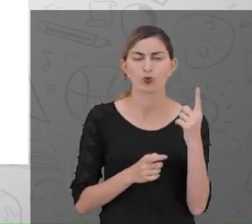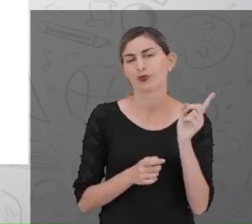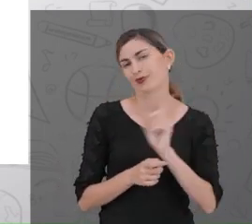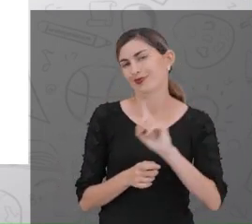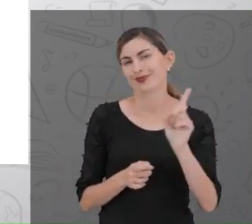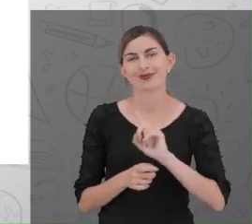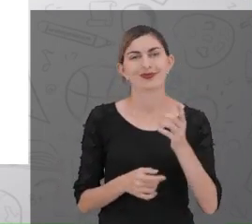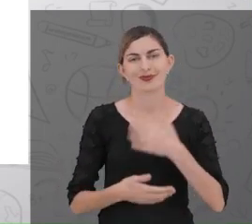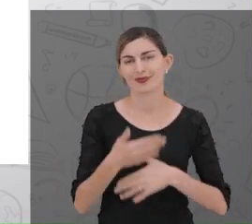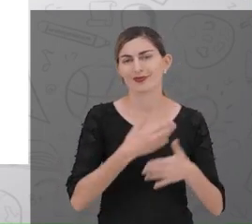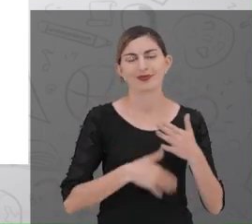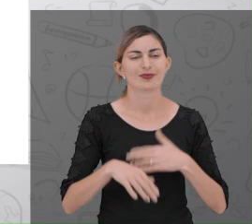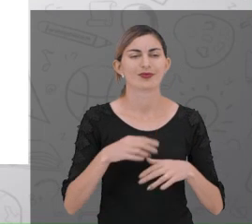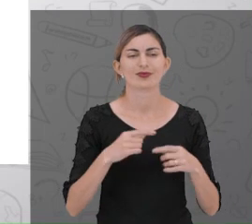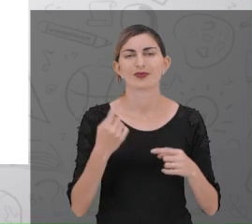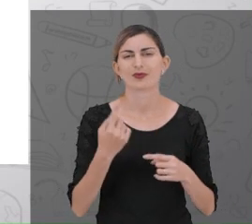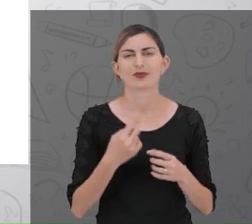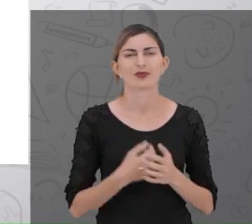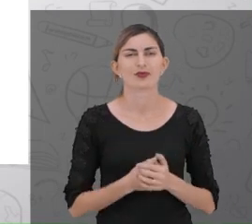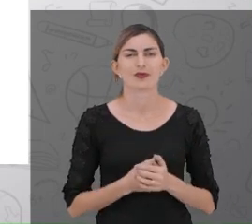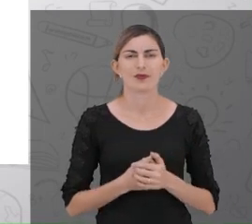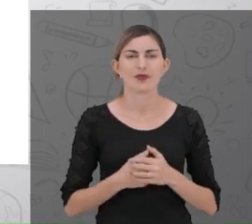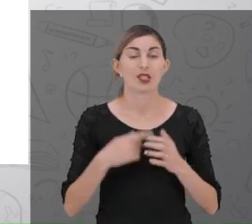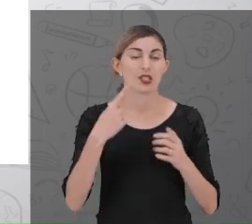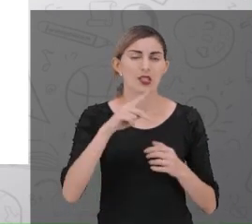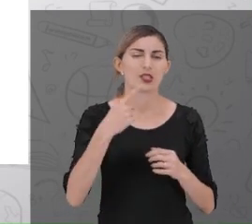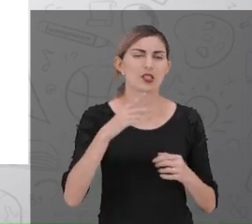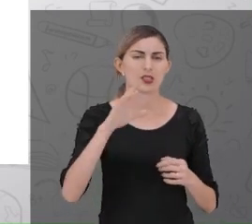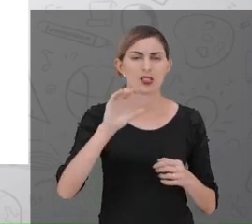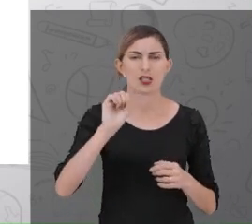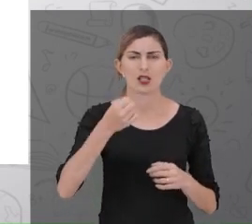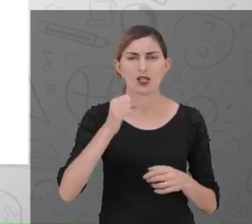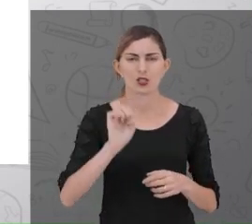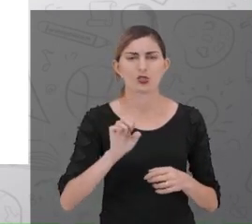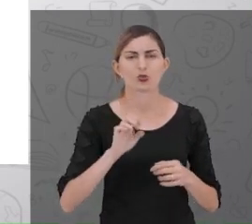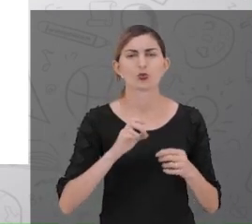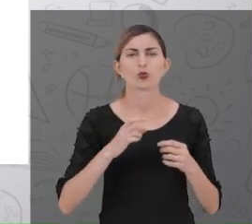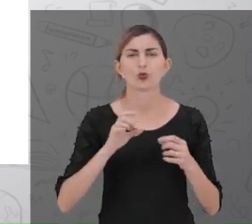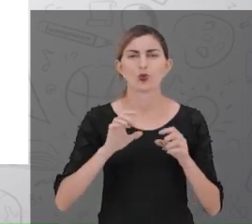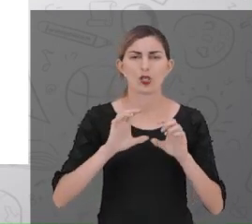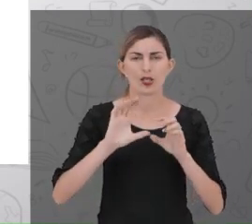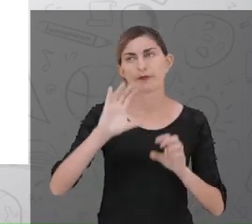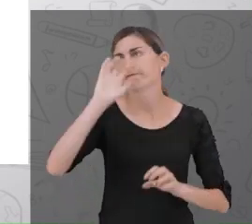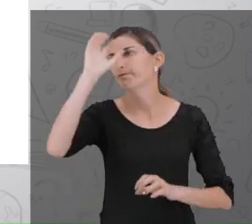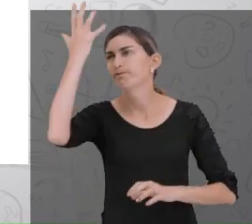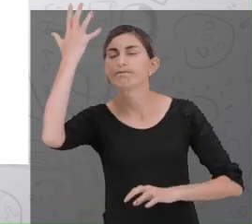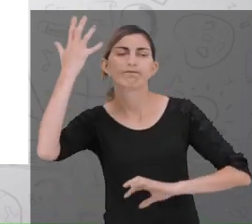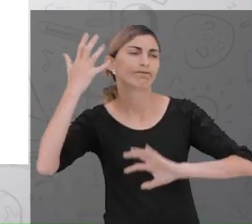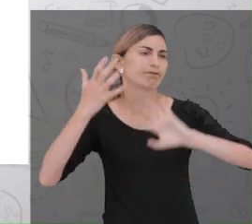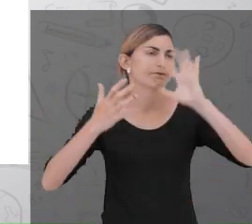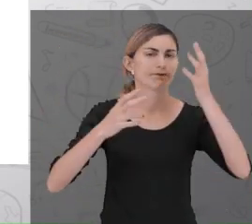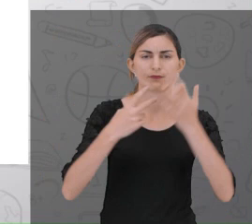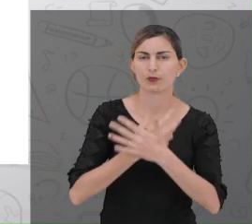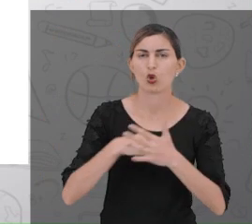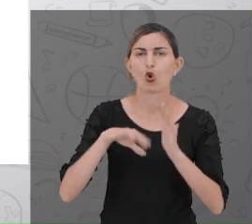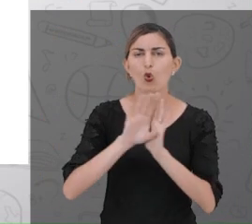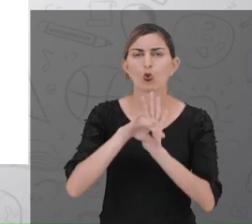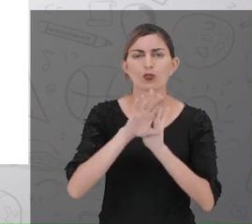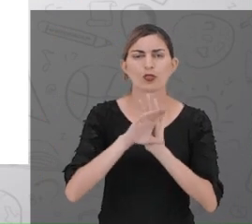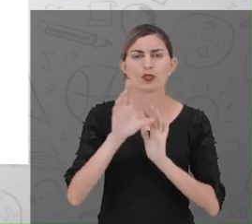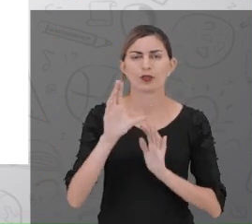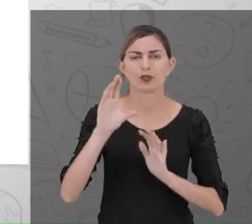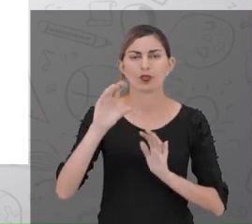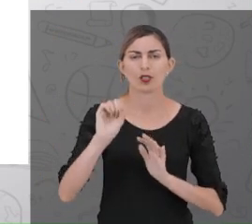uma entidade 1 relacionada a essa entidade 2. Nesse caso aí, o caso de cardinalidade,